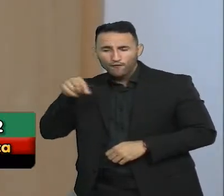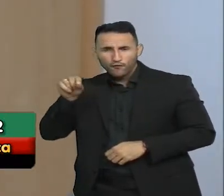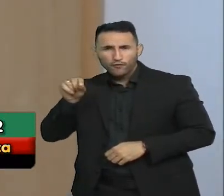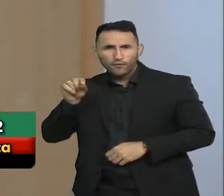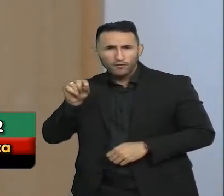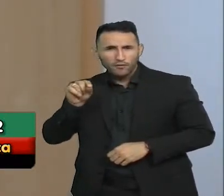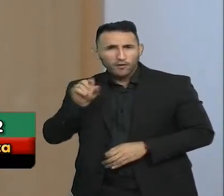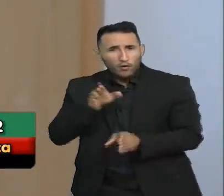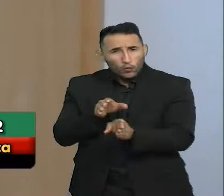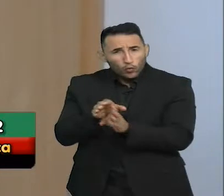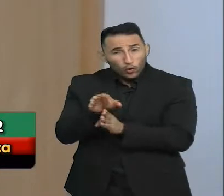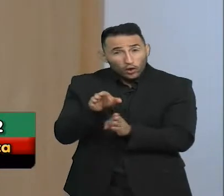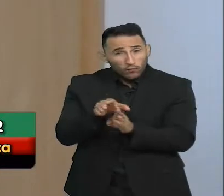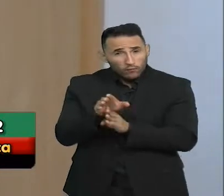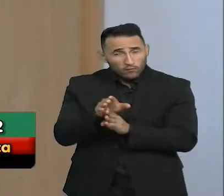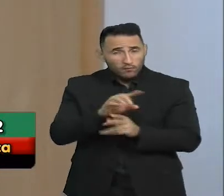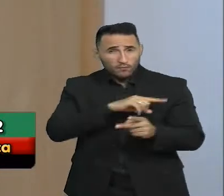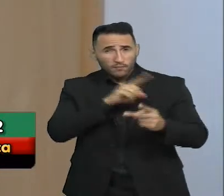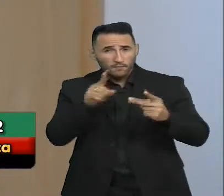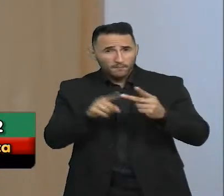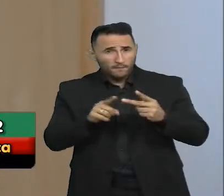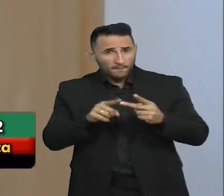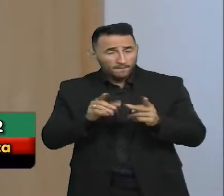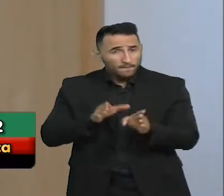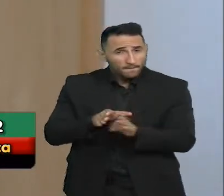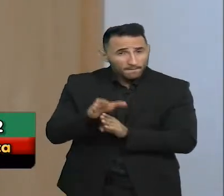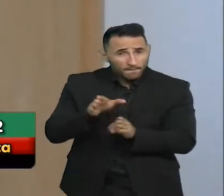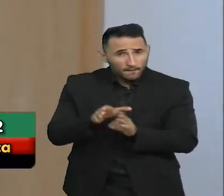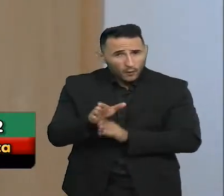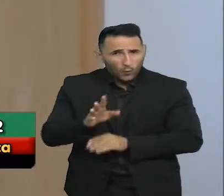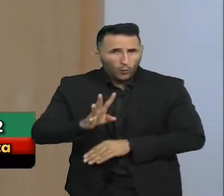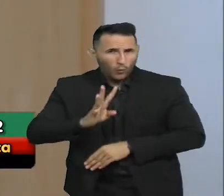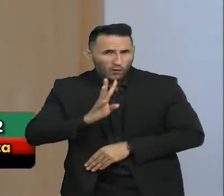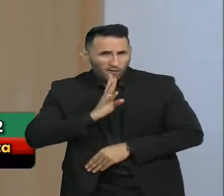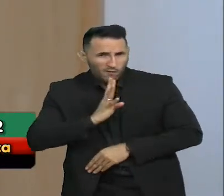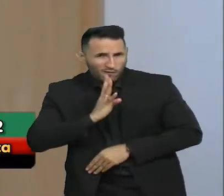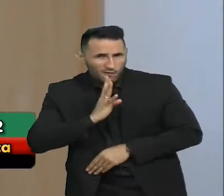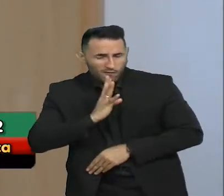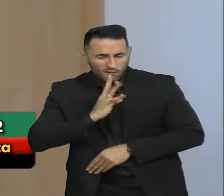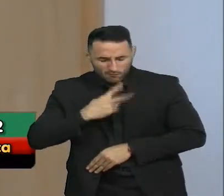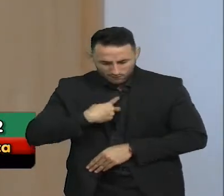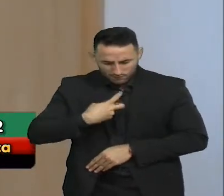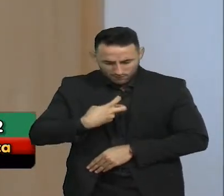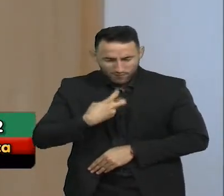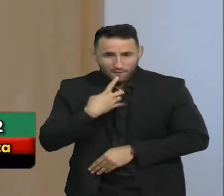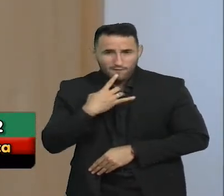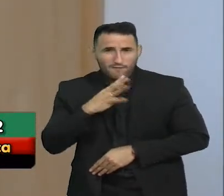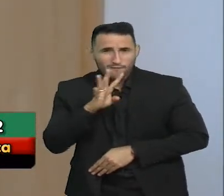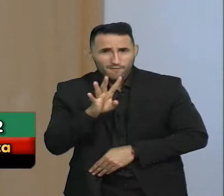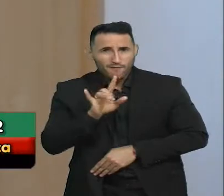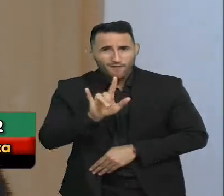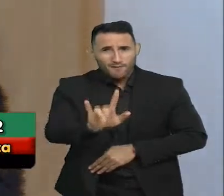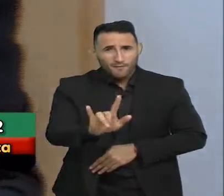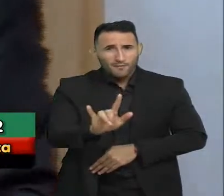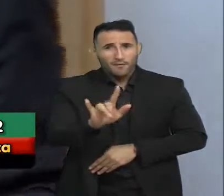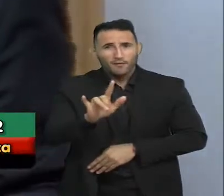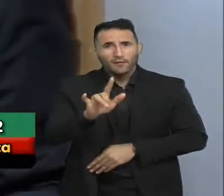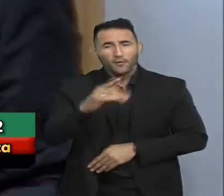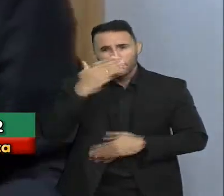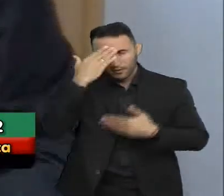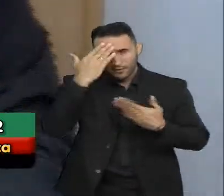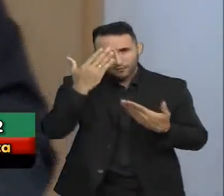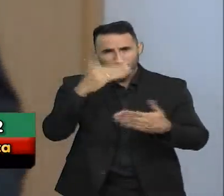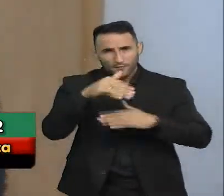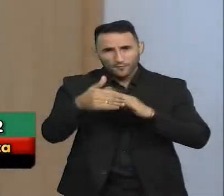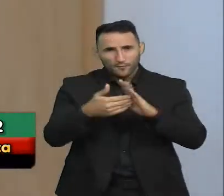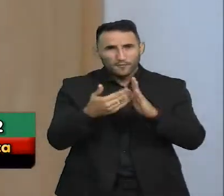o segundo mandamento. Instruir-vos, conheçam-se e amem-se. Obrigado, amem-se. Muito obrigado a todos.